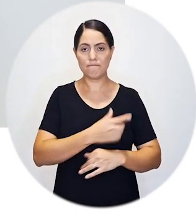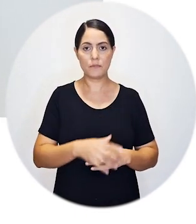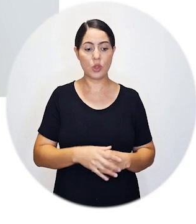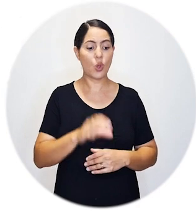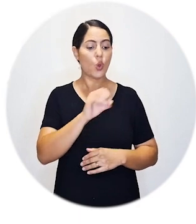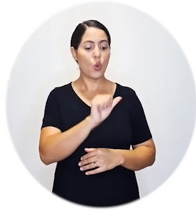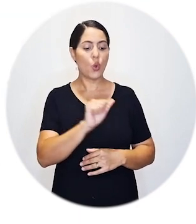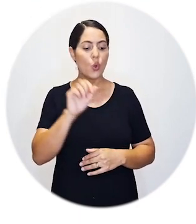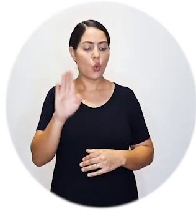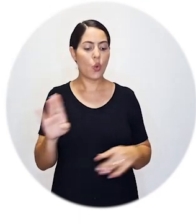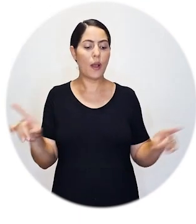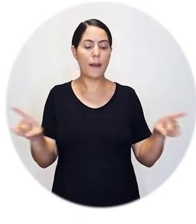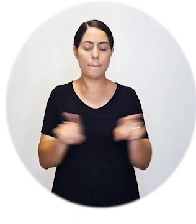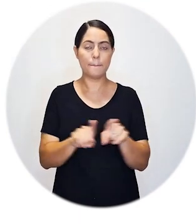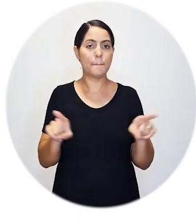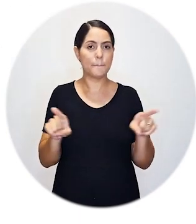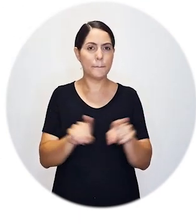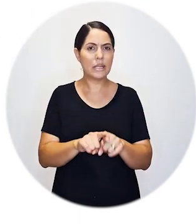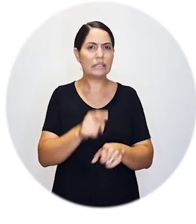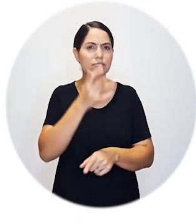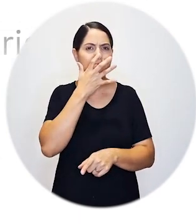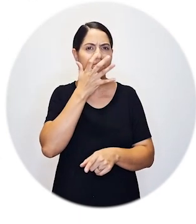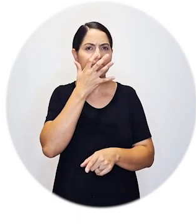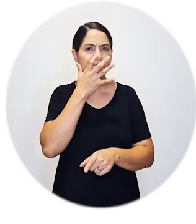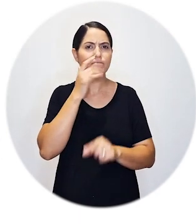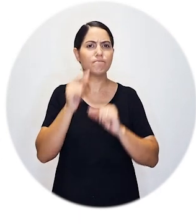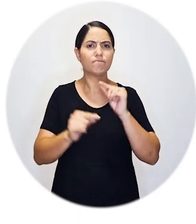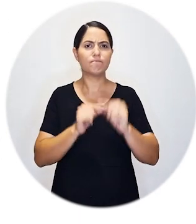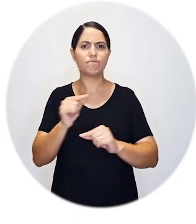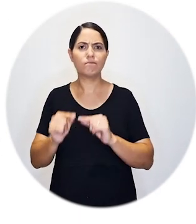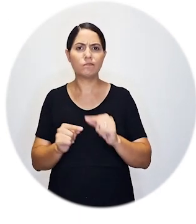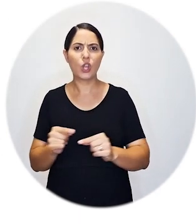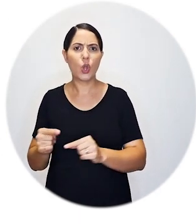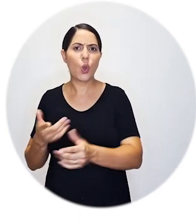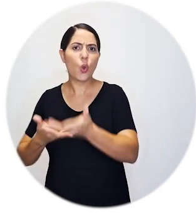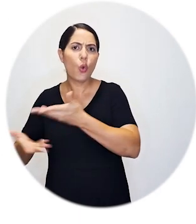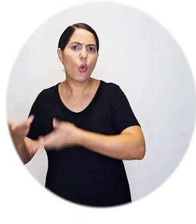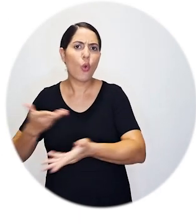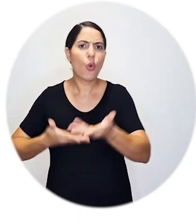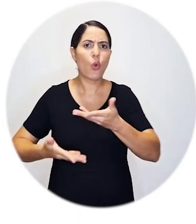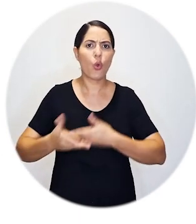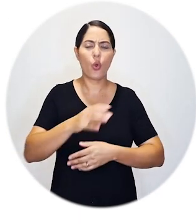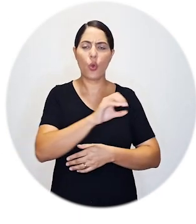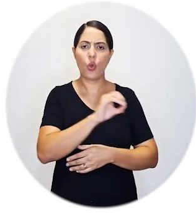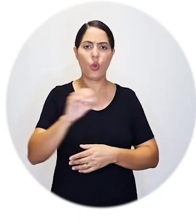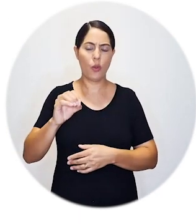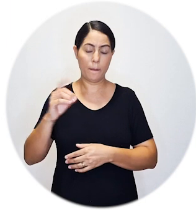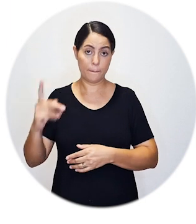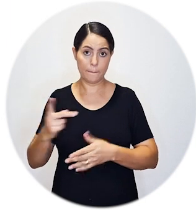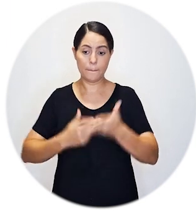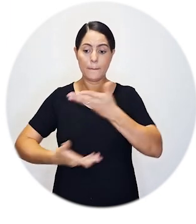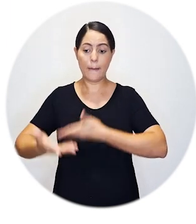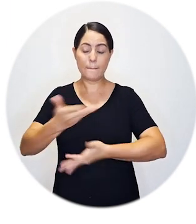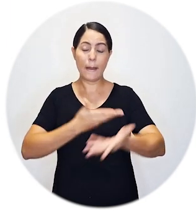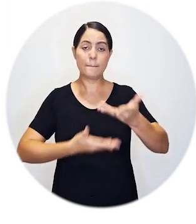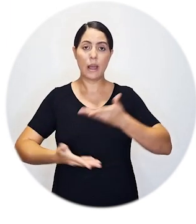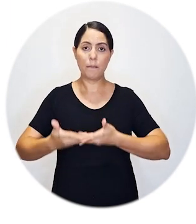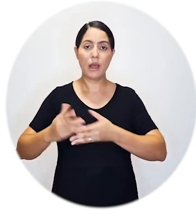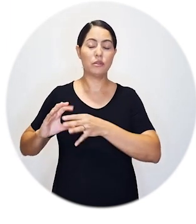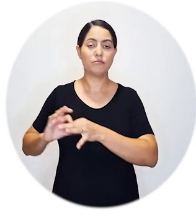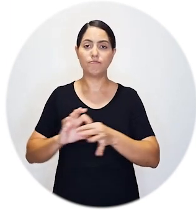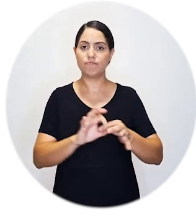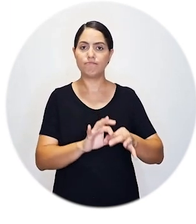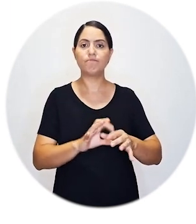Fecha aspas. A Ordem dos Advogados do Brasil firmou acordo de cooperação com a Agência Nacional de Transportes Aquaviários em prol